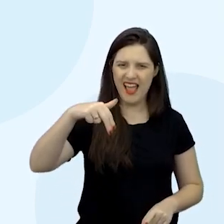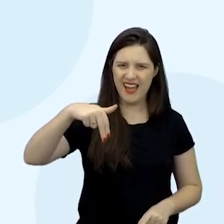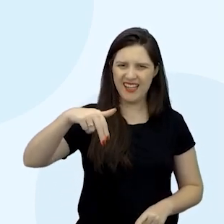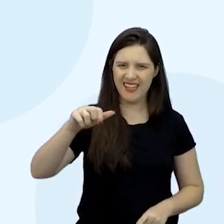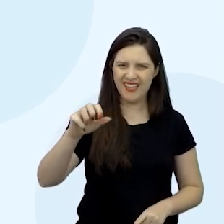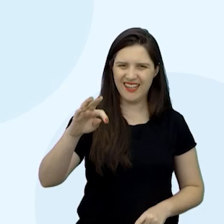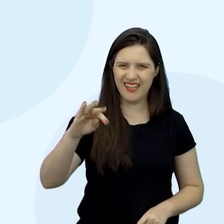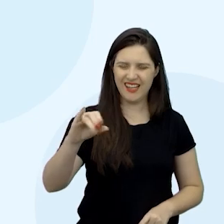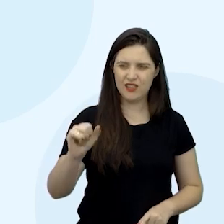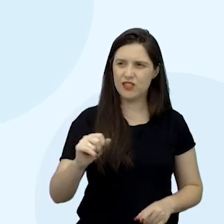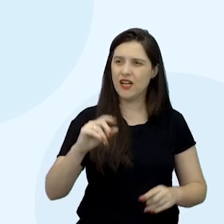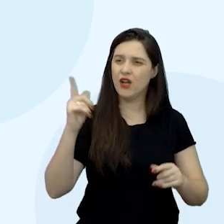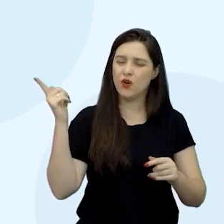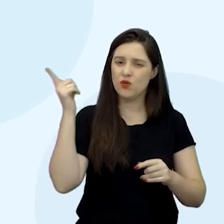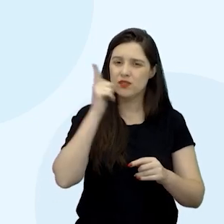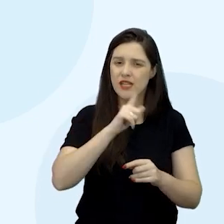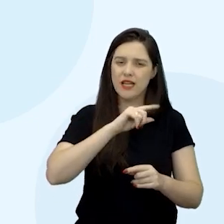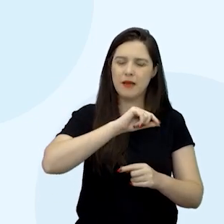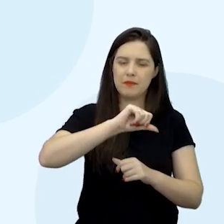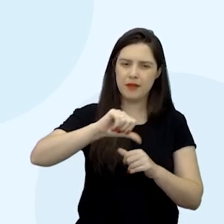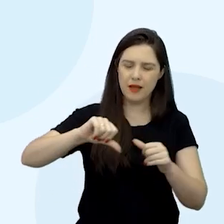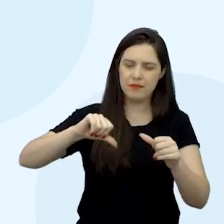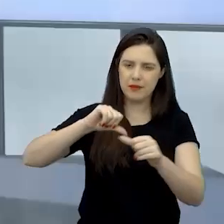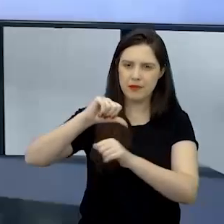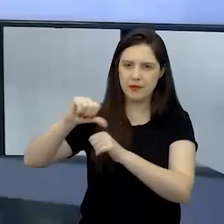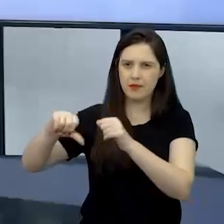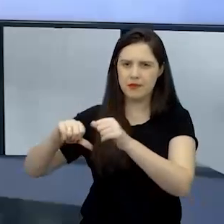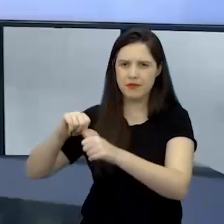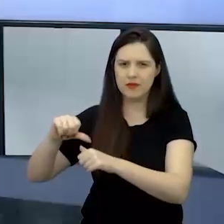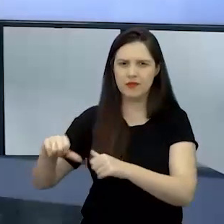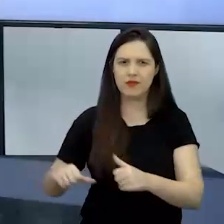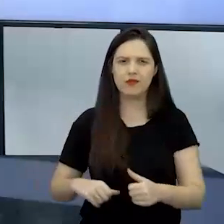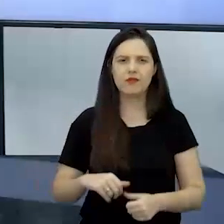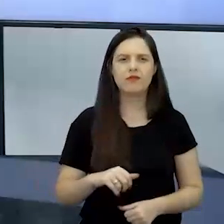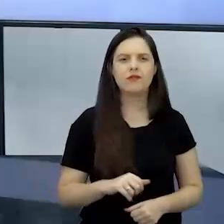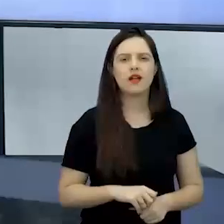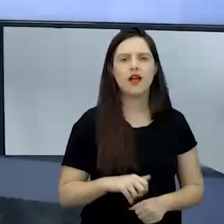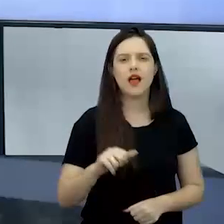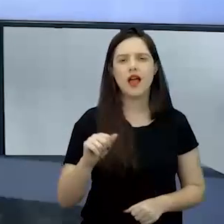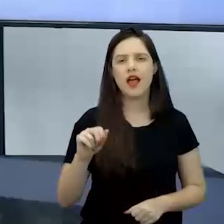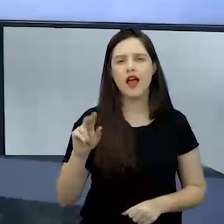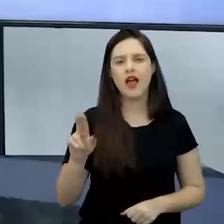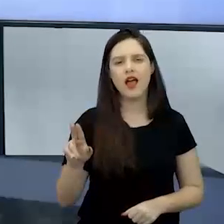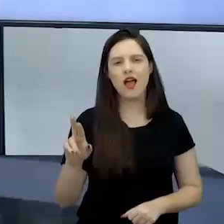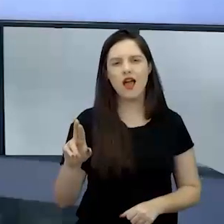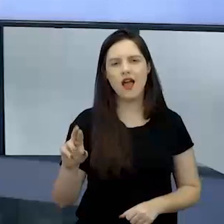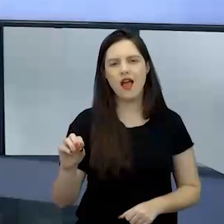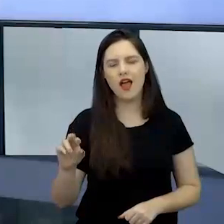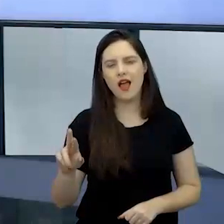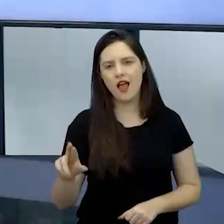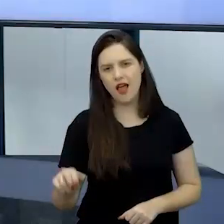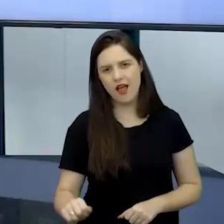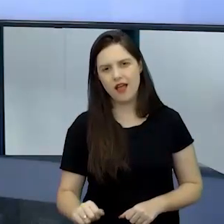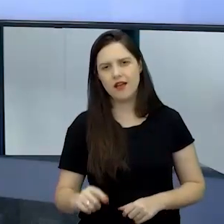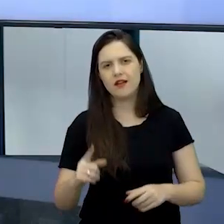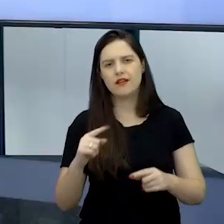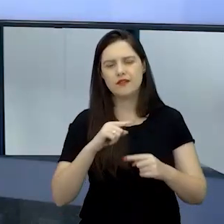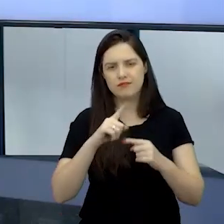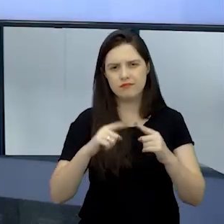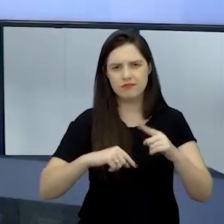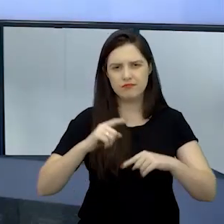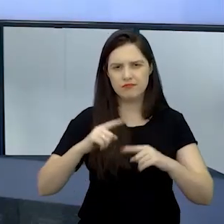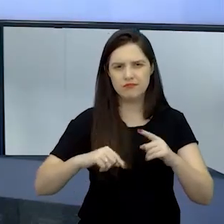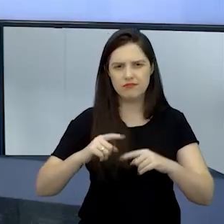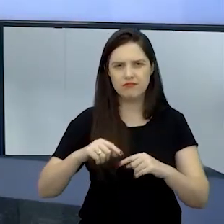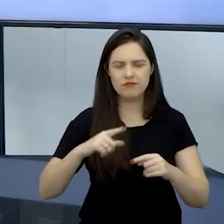gente chama daquelas auroras. Já viu uma aurora, aquelas auroras bonitas, né? Tem a aurora boreal, a aurora austral, né? Depende da região, tá? Aquelas